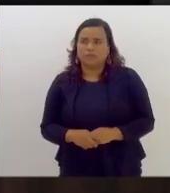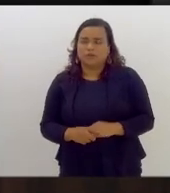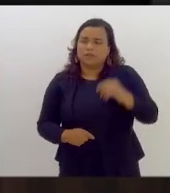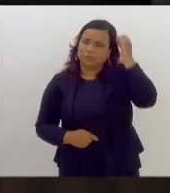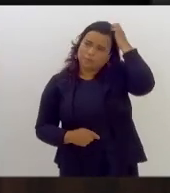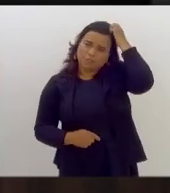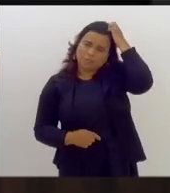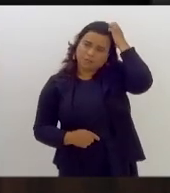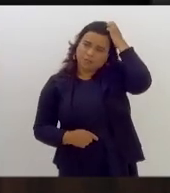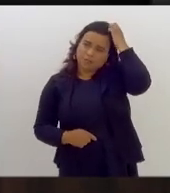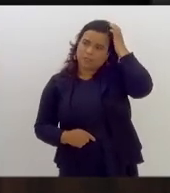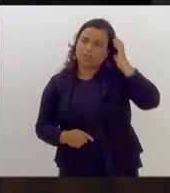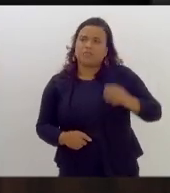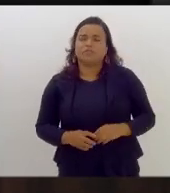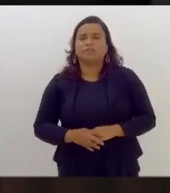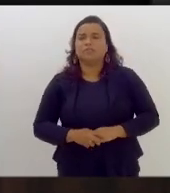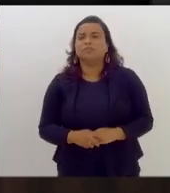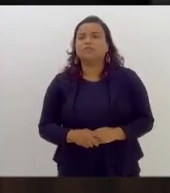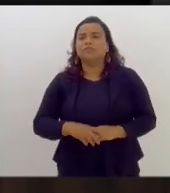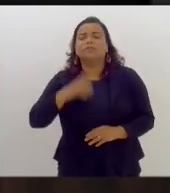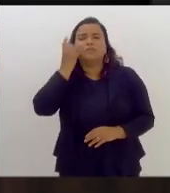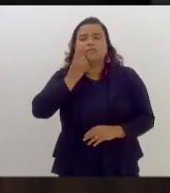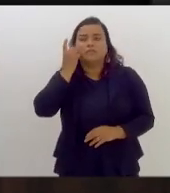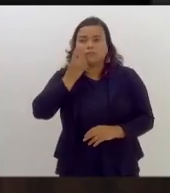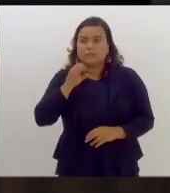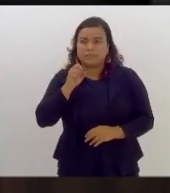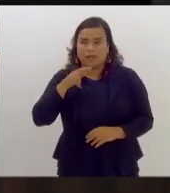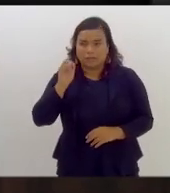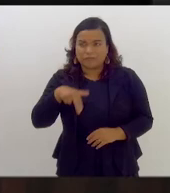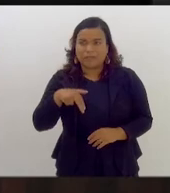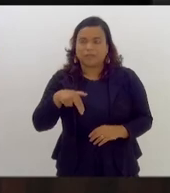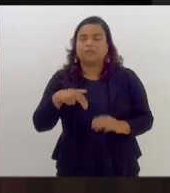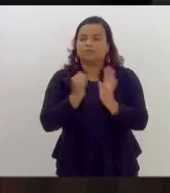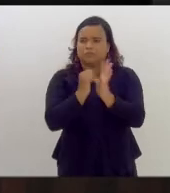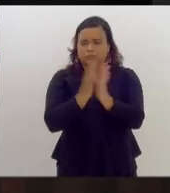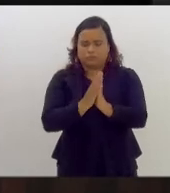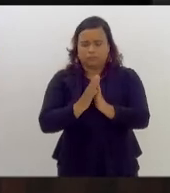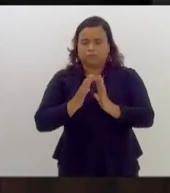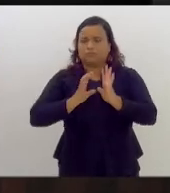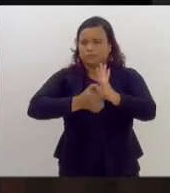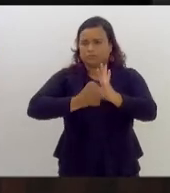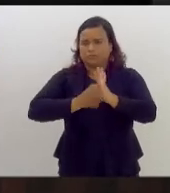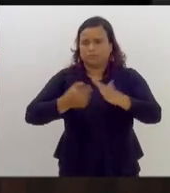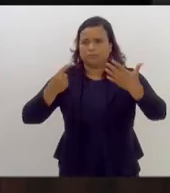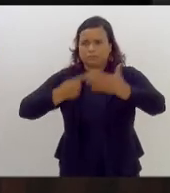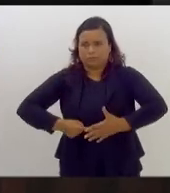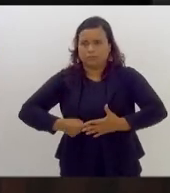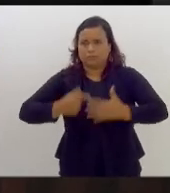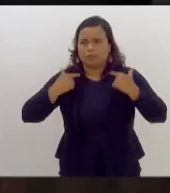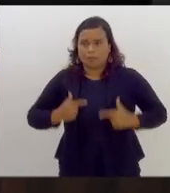Deputado Flávio Serafini. Registrar a abstenção da bancada do PSOL também. Ok. Terminou, Xará?